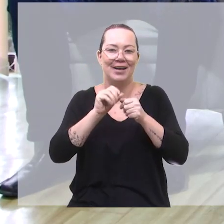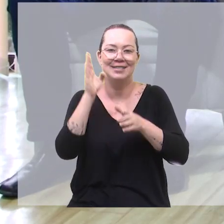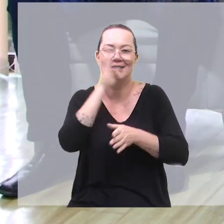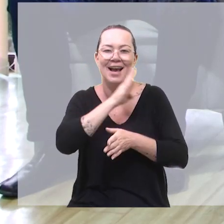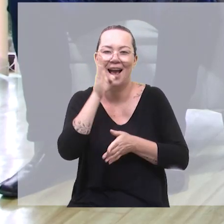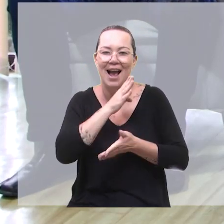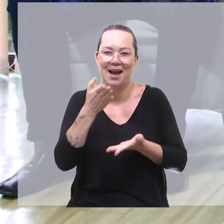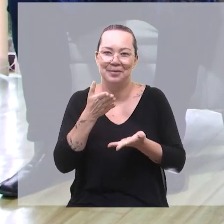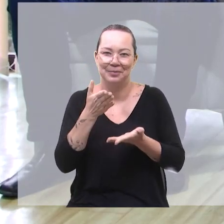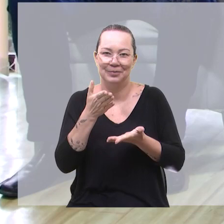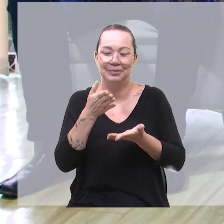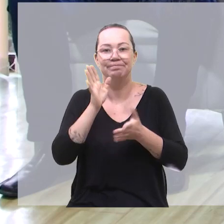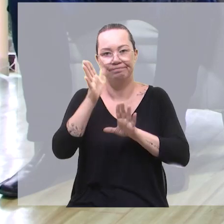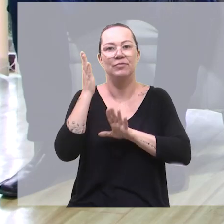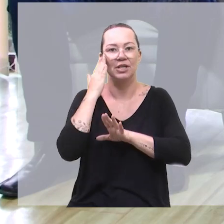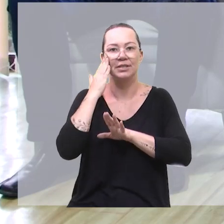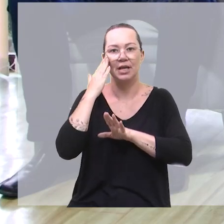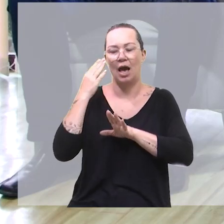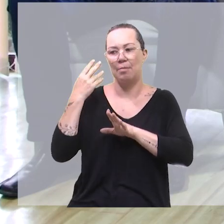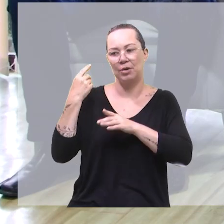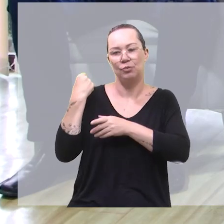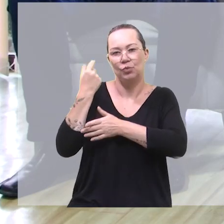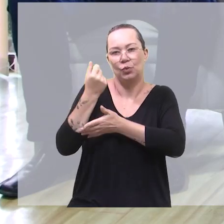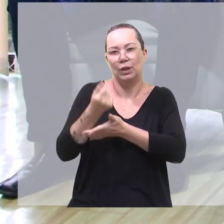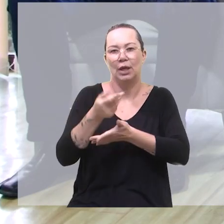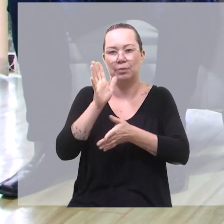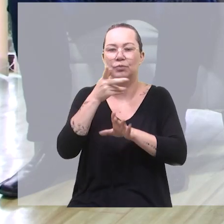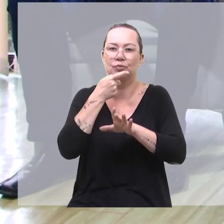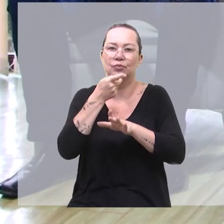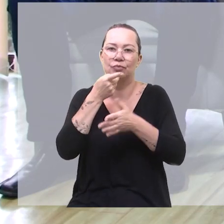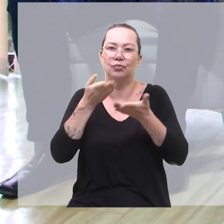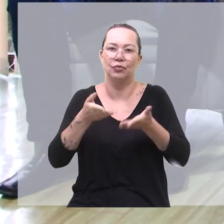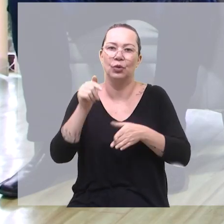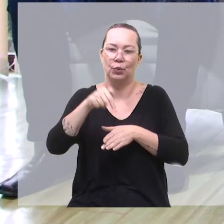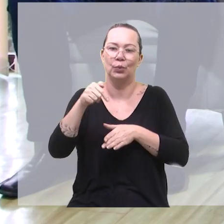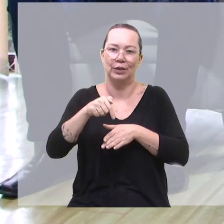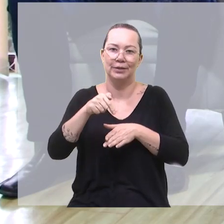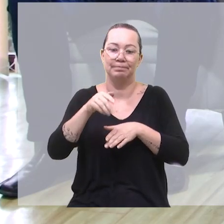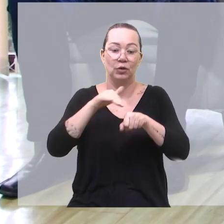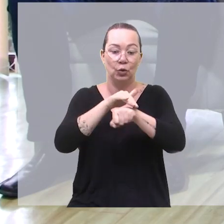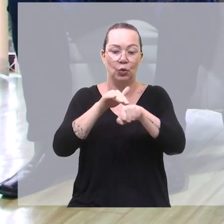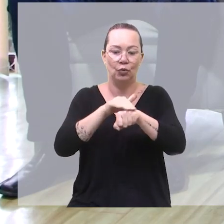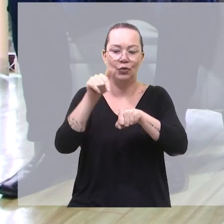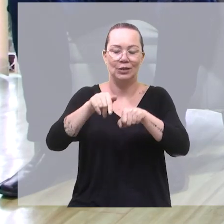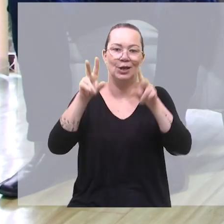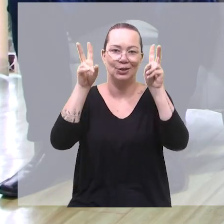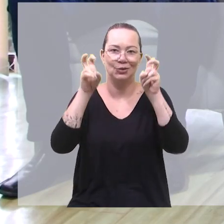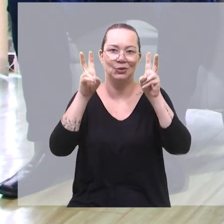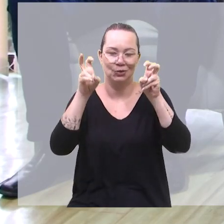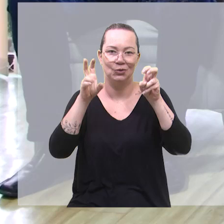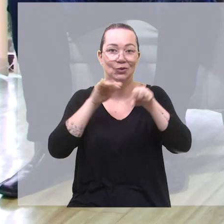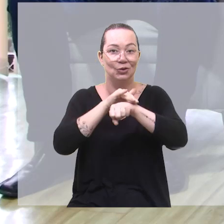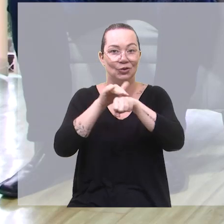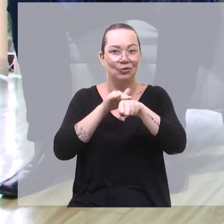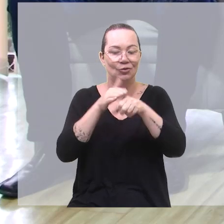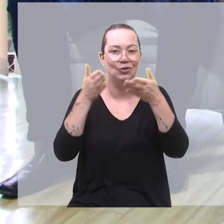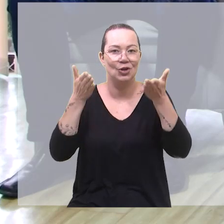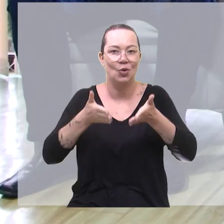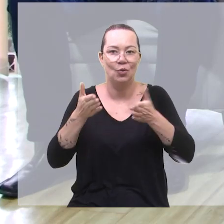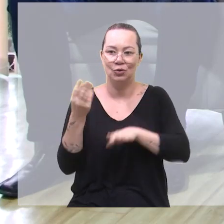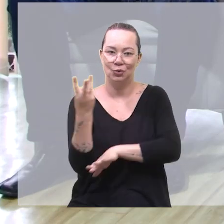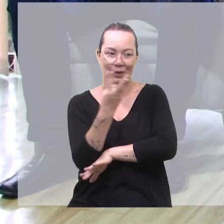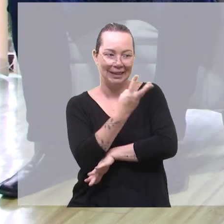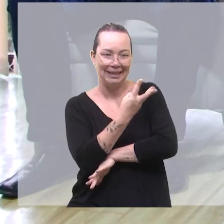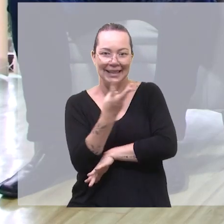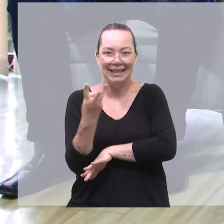temos sabido nos últimos tempos, como a gente tem falado. Para falar sobre esse assunto, a gente conversa hoje